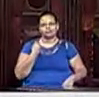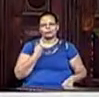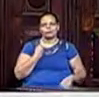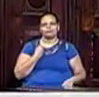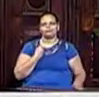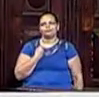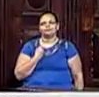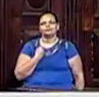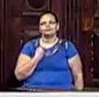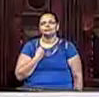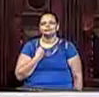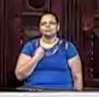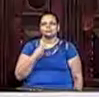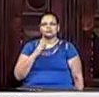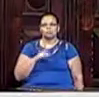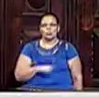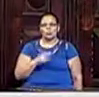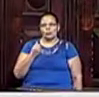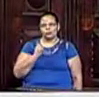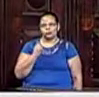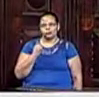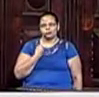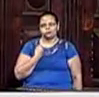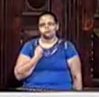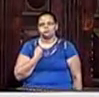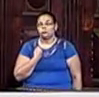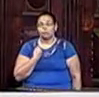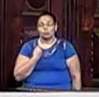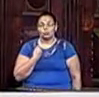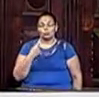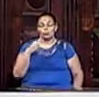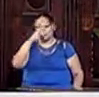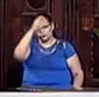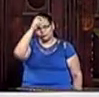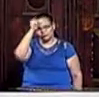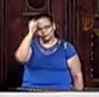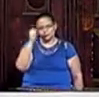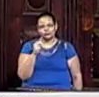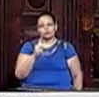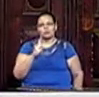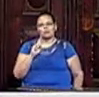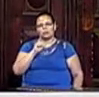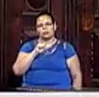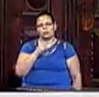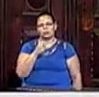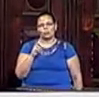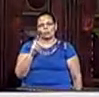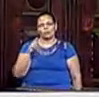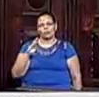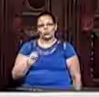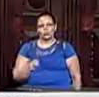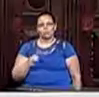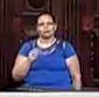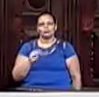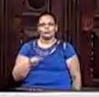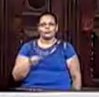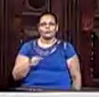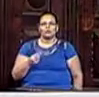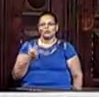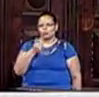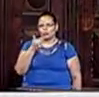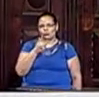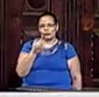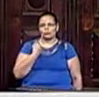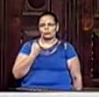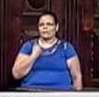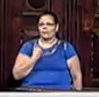São Pedro da Aldeia foi o segundo município do estado, a segunda maior nota. O município de São Pedro da